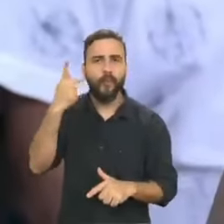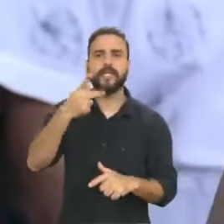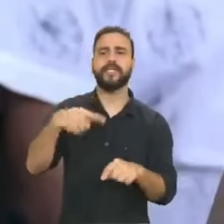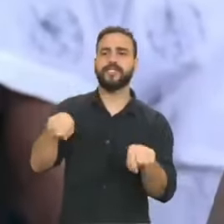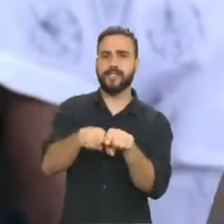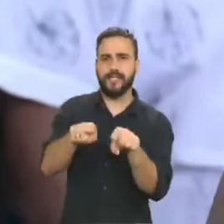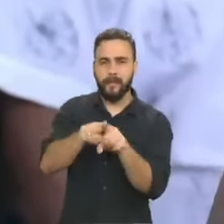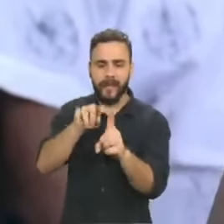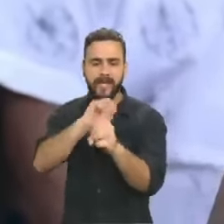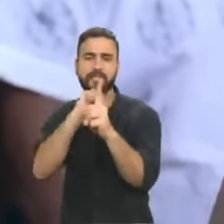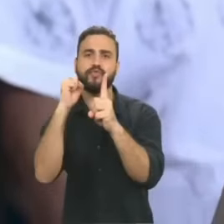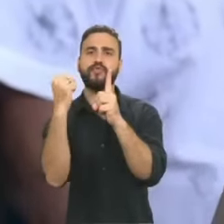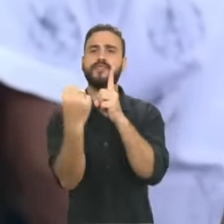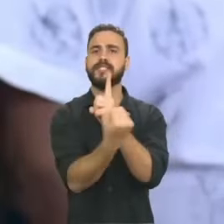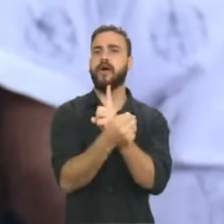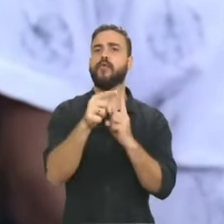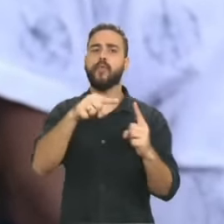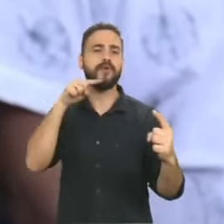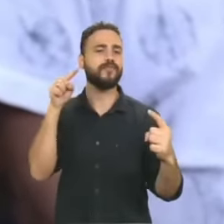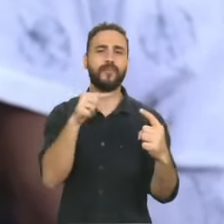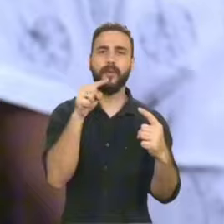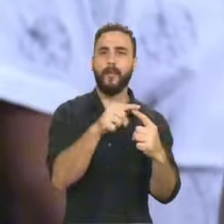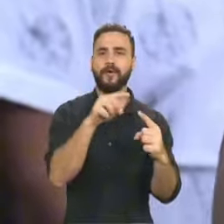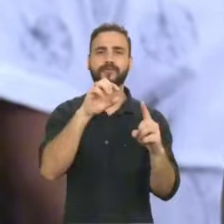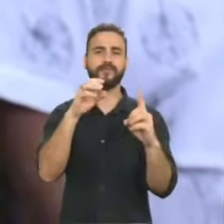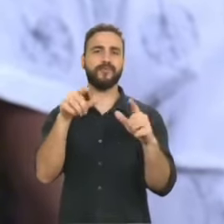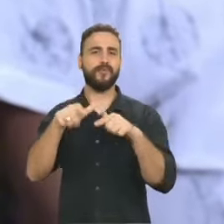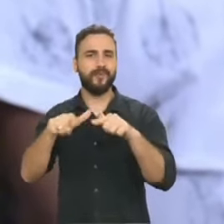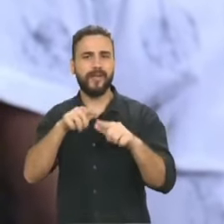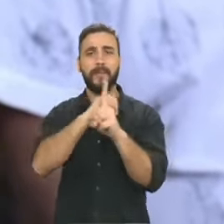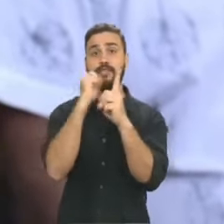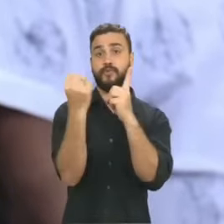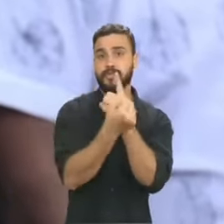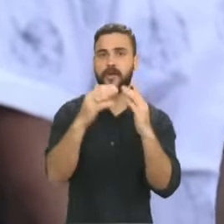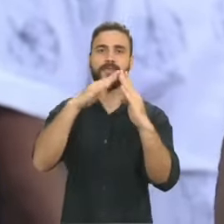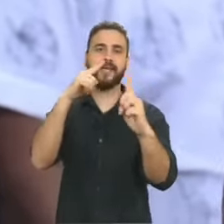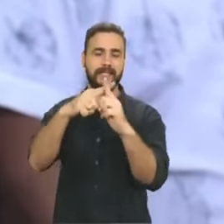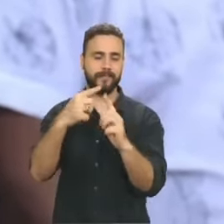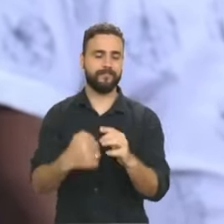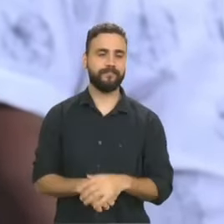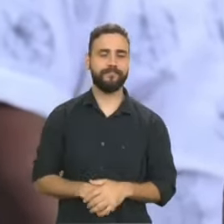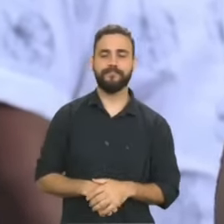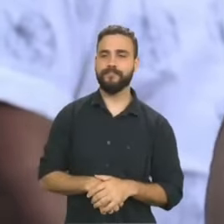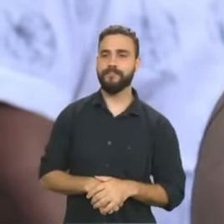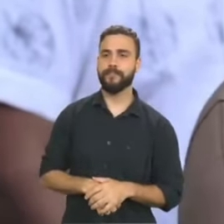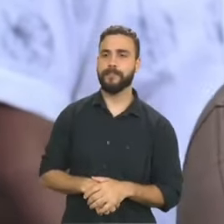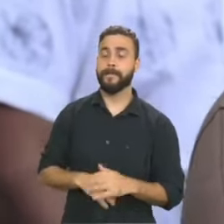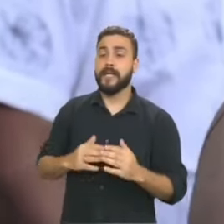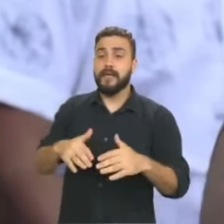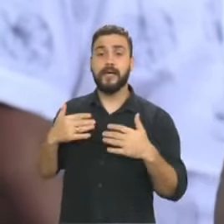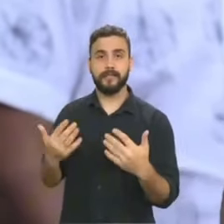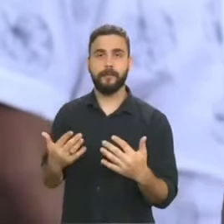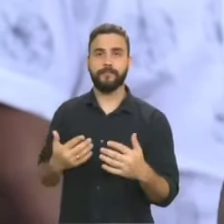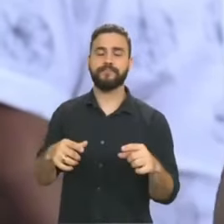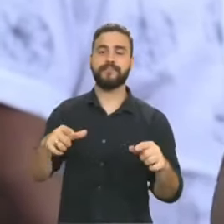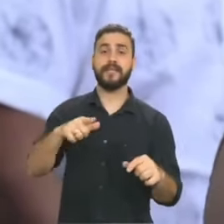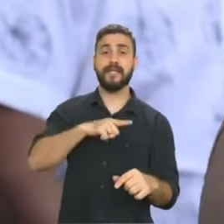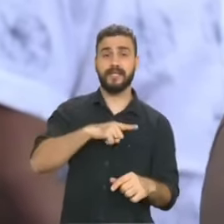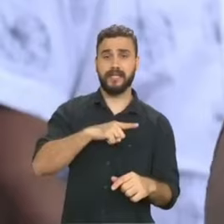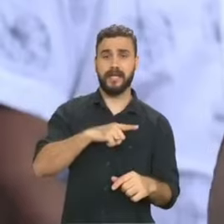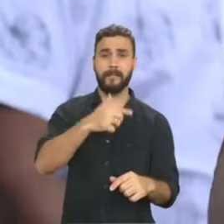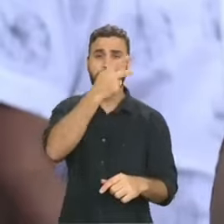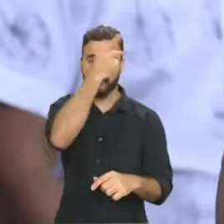trabalho social que a igreja faz? Alguns até têm a noção, mas não reconhecem. O próprio Senhor Jesus nos